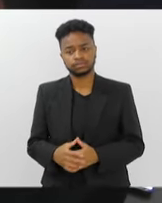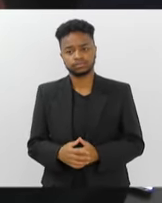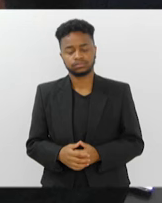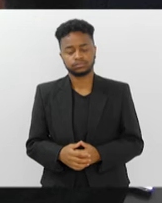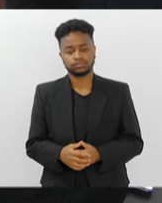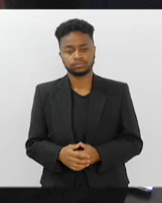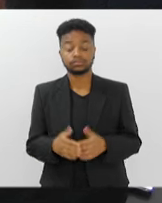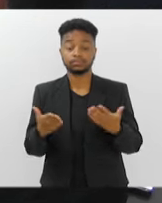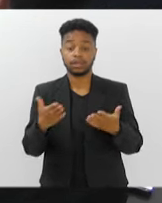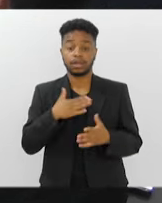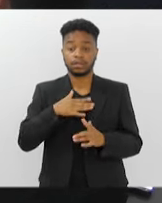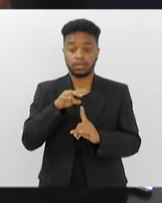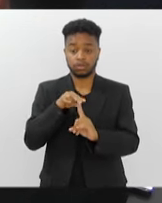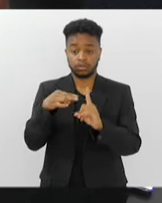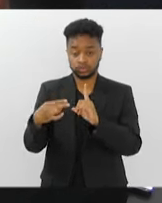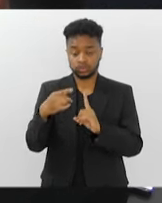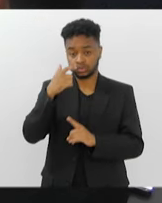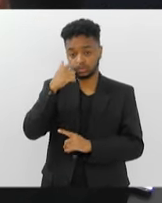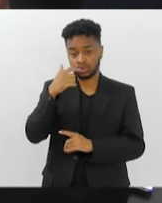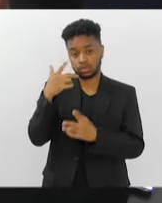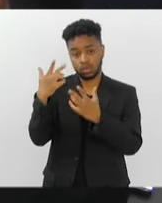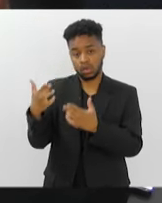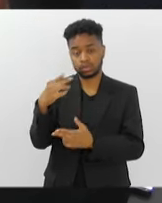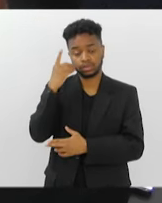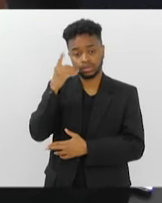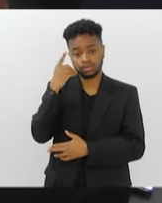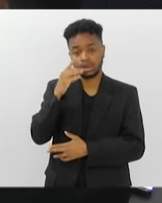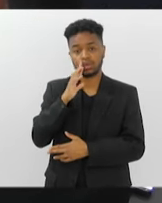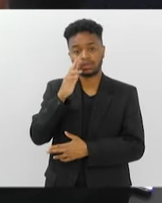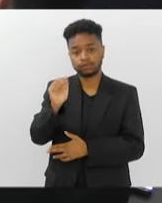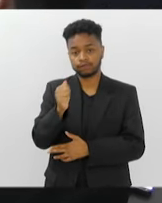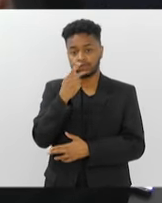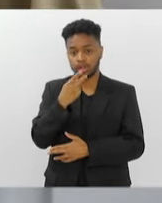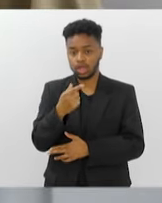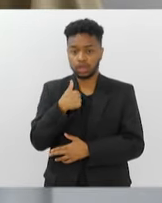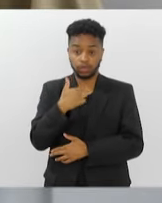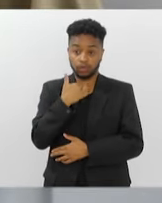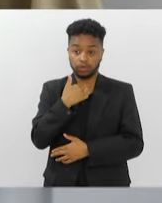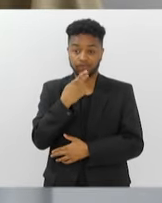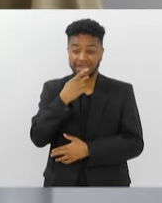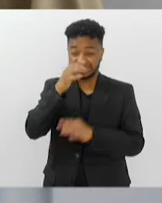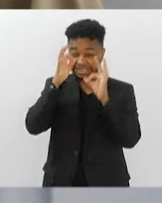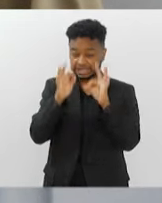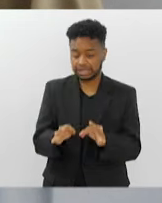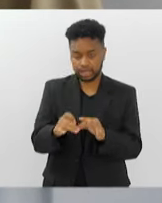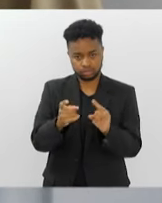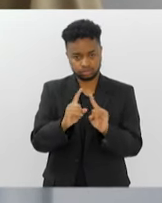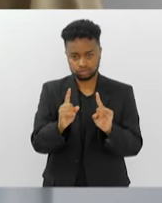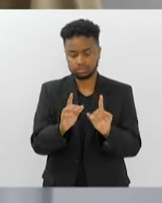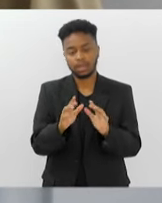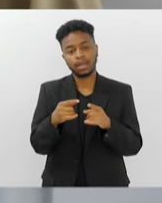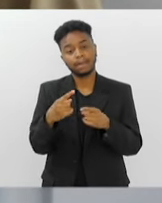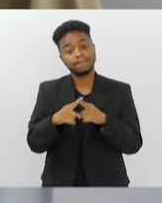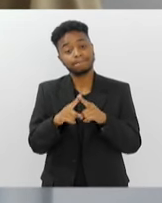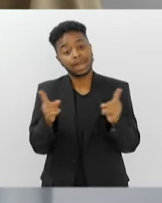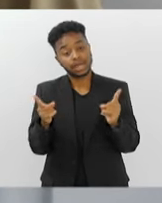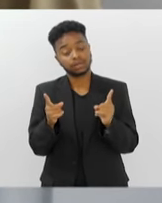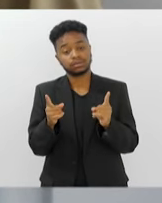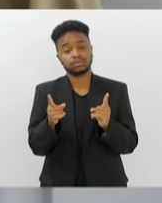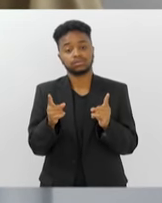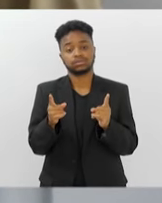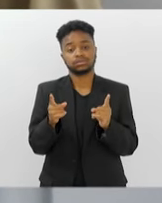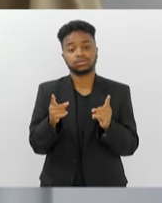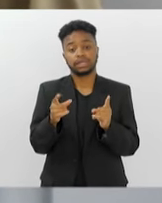concepção como o deputado Rodrigo Amim falou anteriormente eu não posso afirmar aqui mas se for